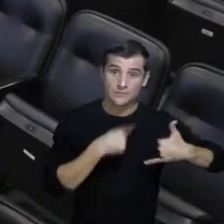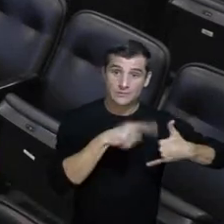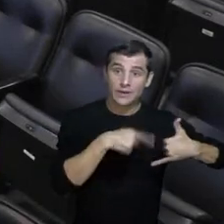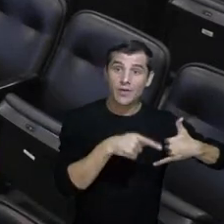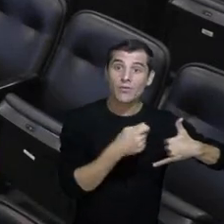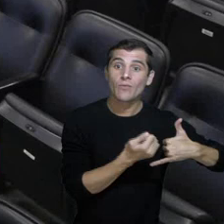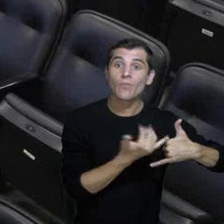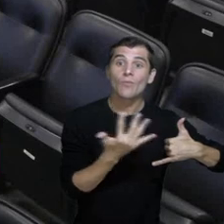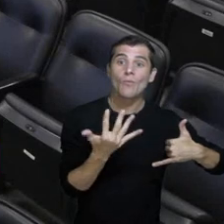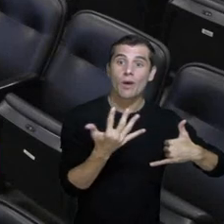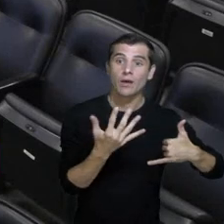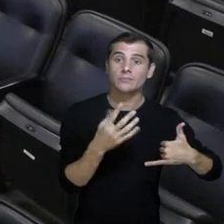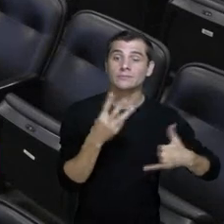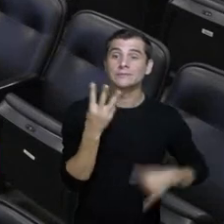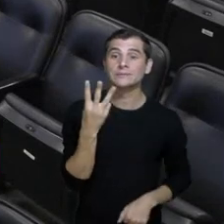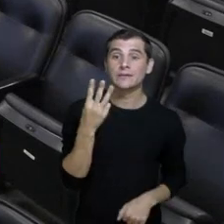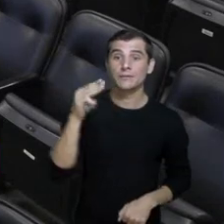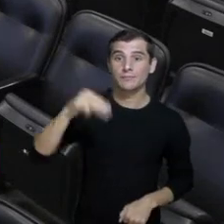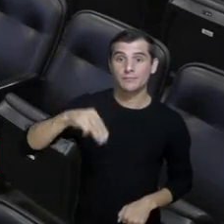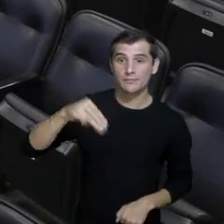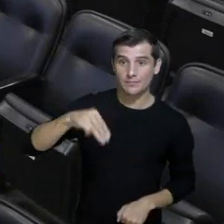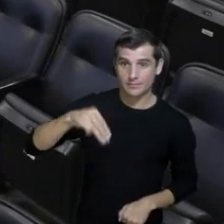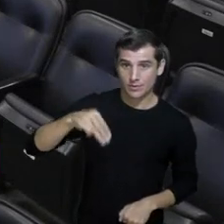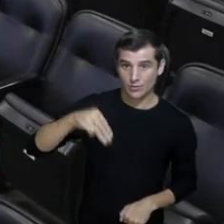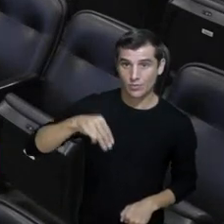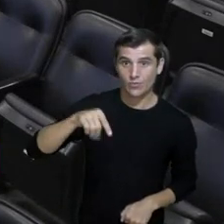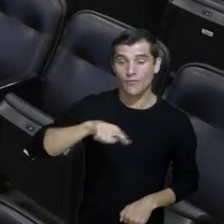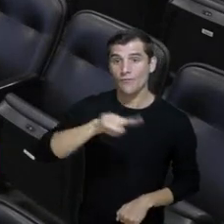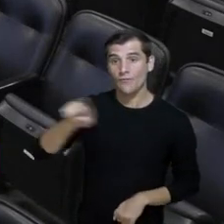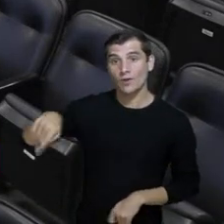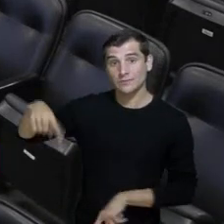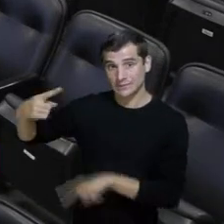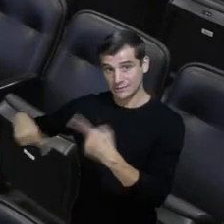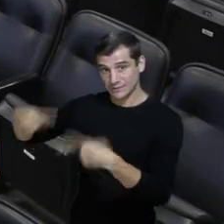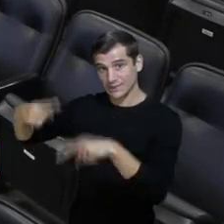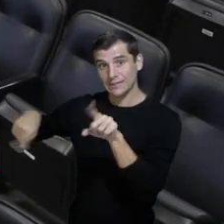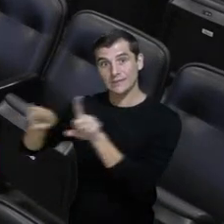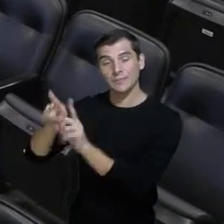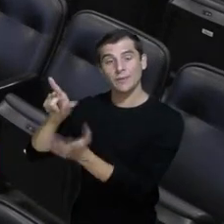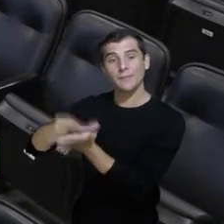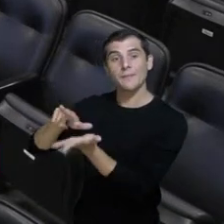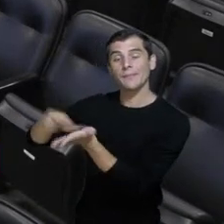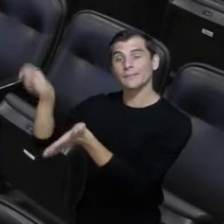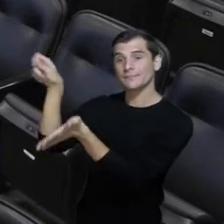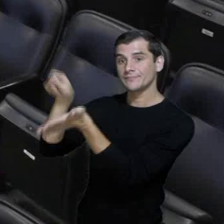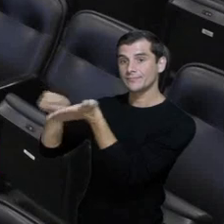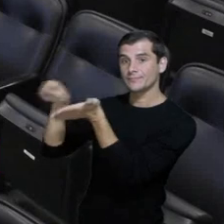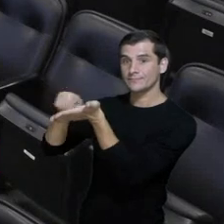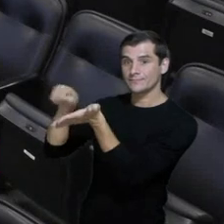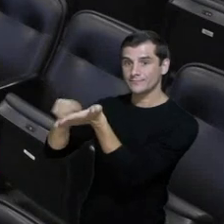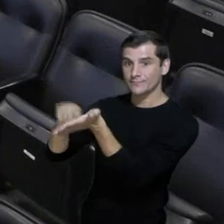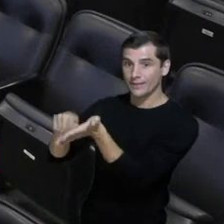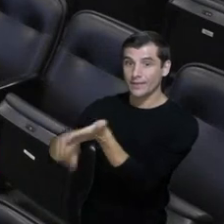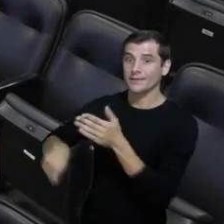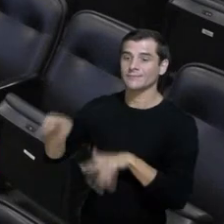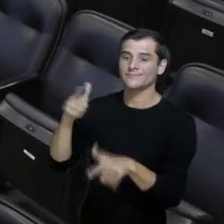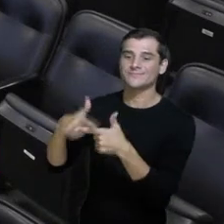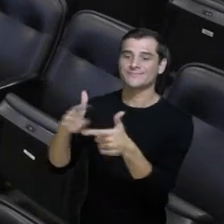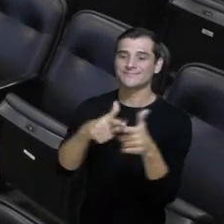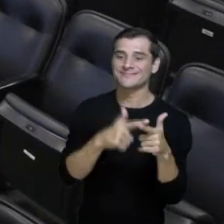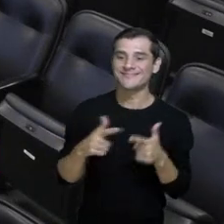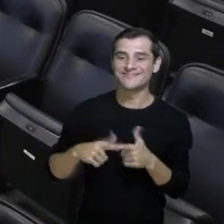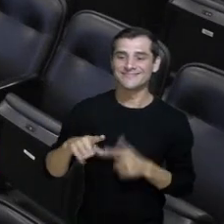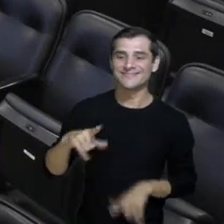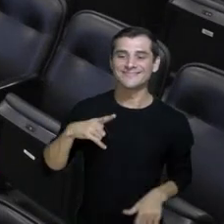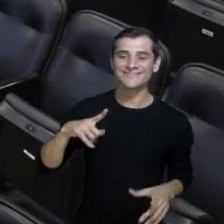para que vocês discutam e escrevam na folha de vocês um problema que vocês associam relacionado